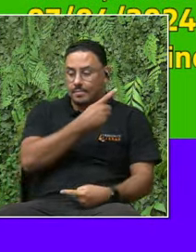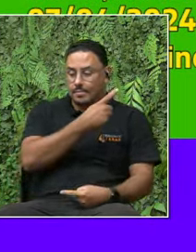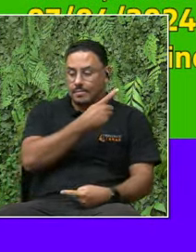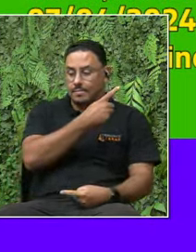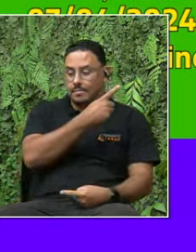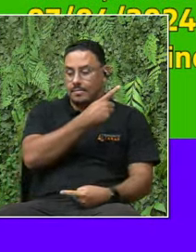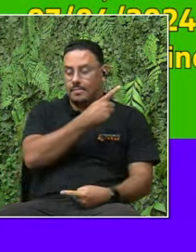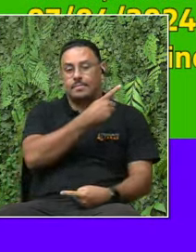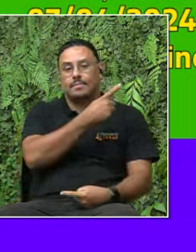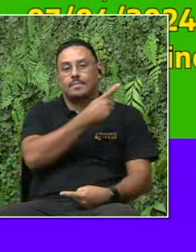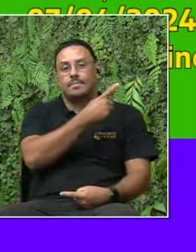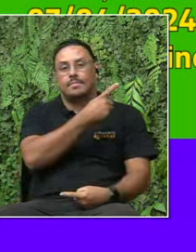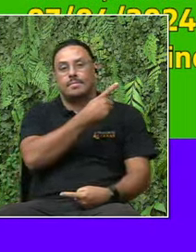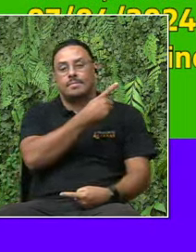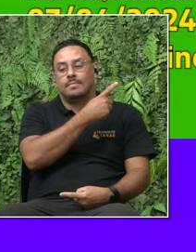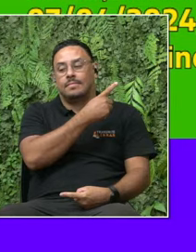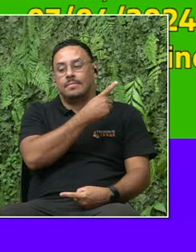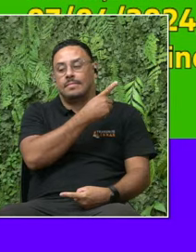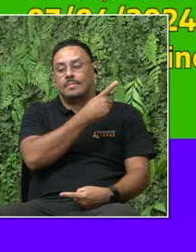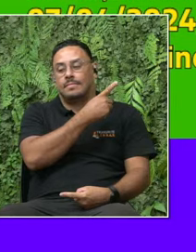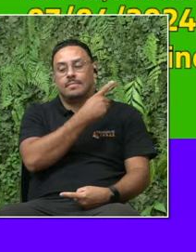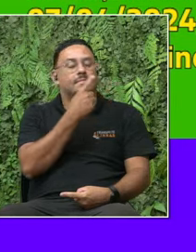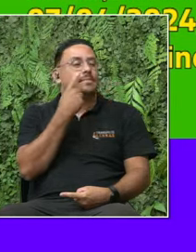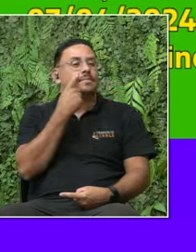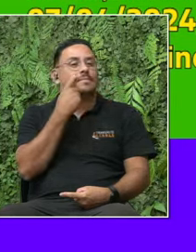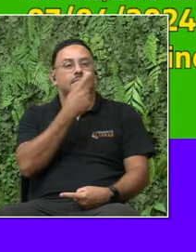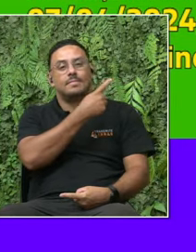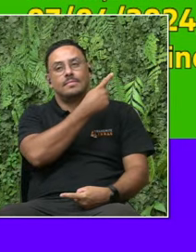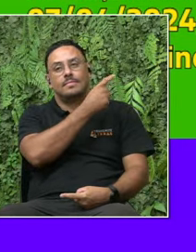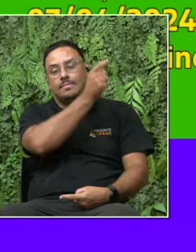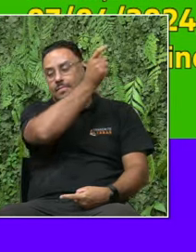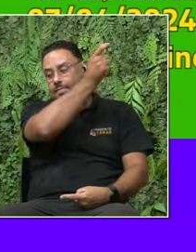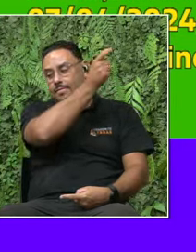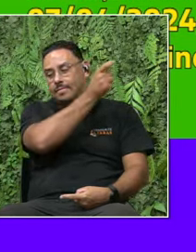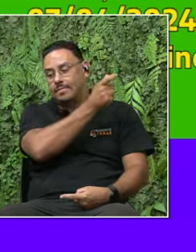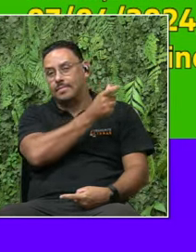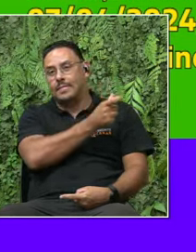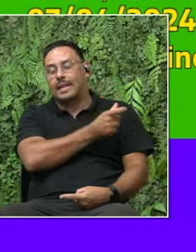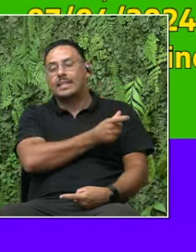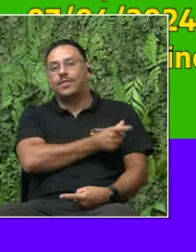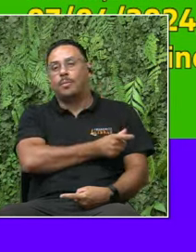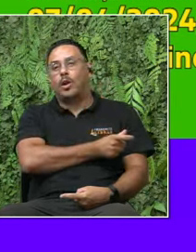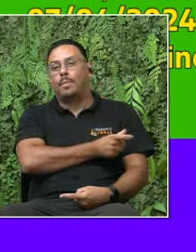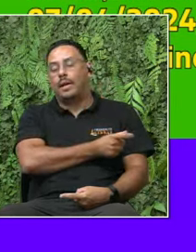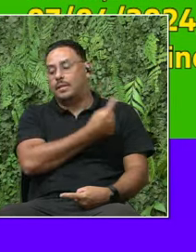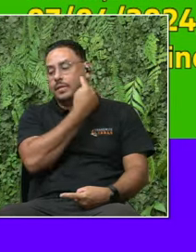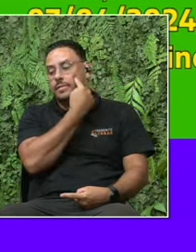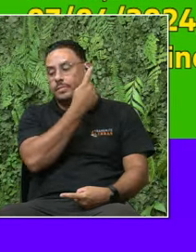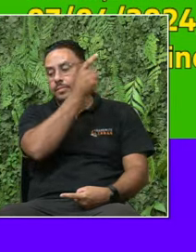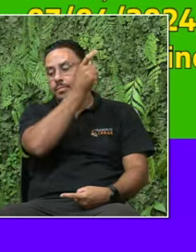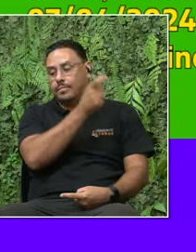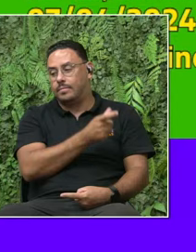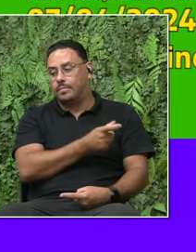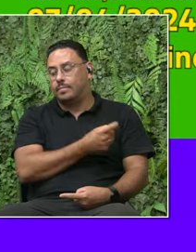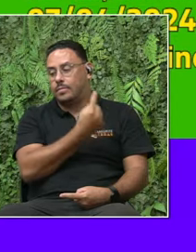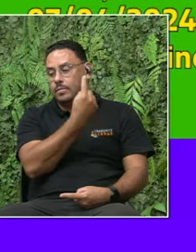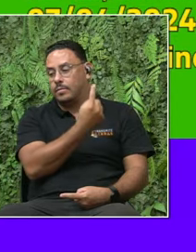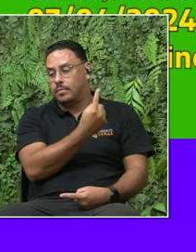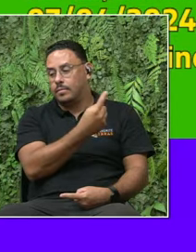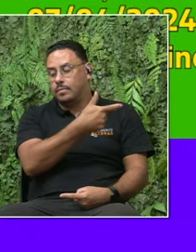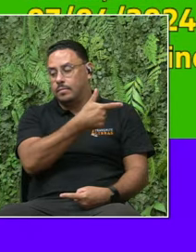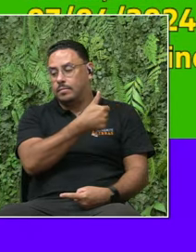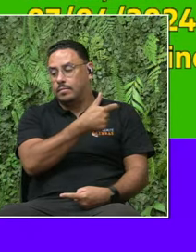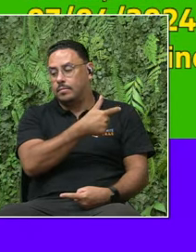vamos vamos Cruzeiro se embora Cruzeiro Cruzeiro vai com um Rafael Cabral 12 William